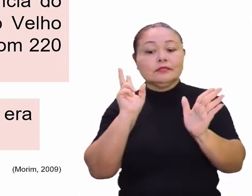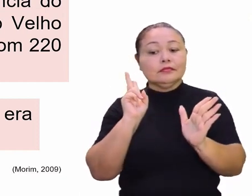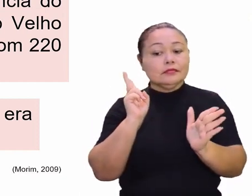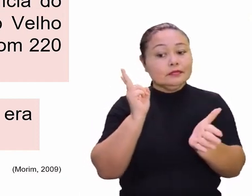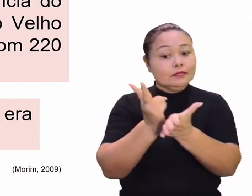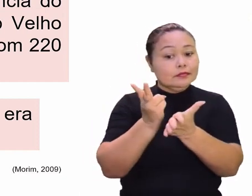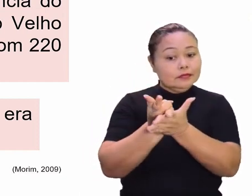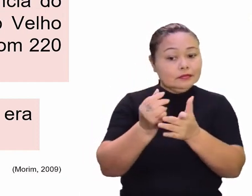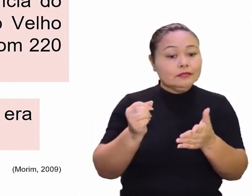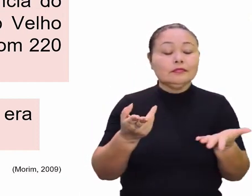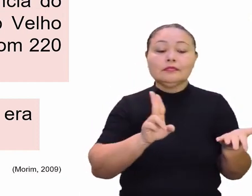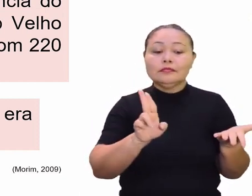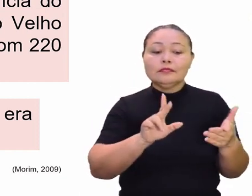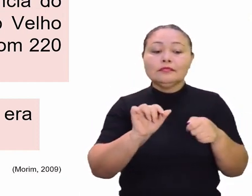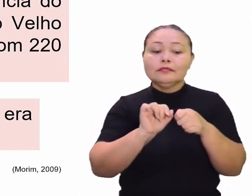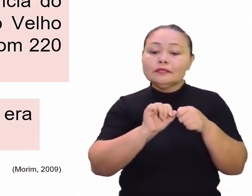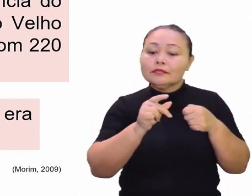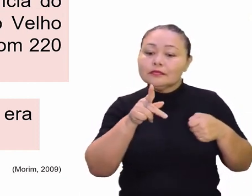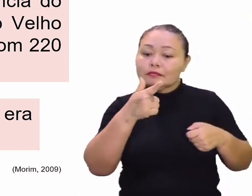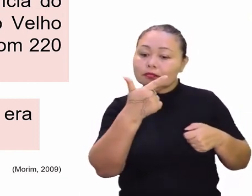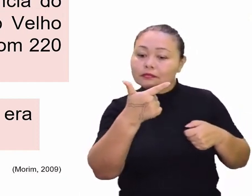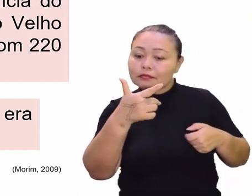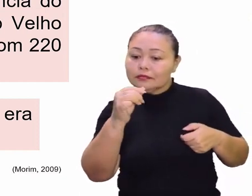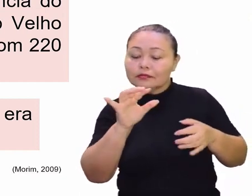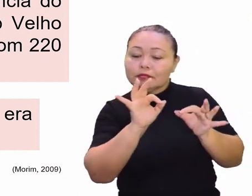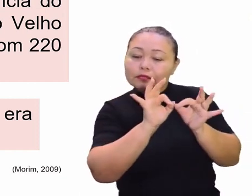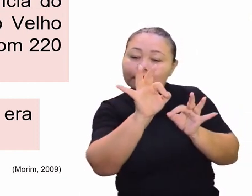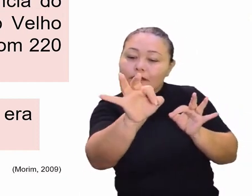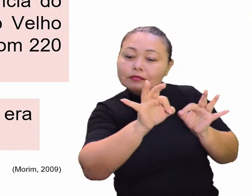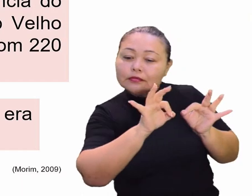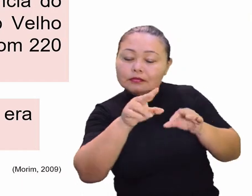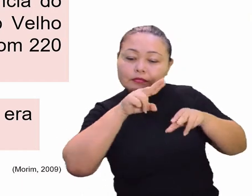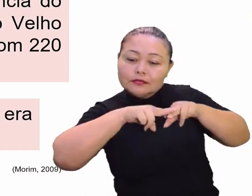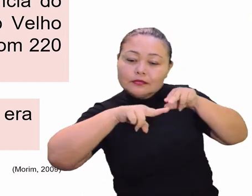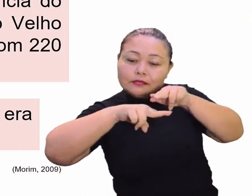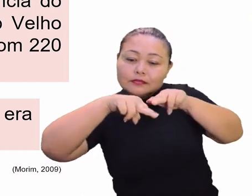mesmo nome, com 220 quilômetros de extensão.